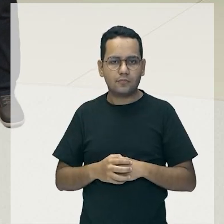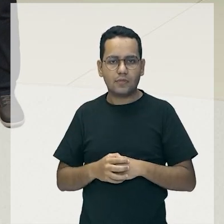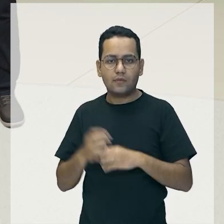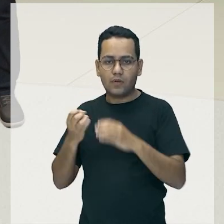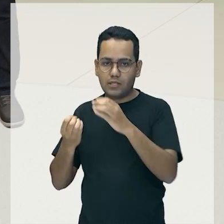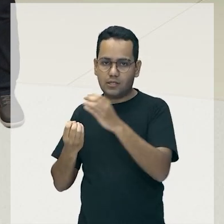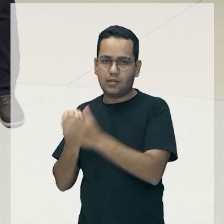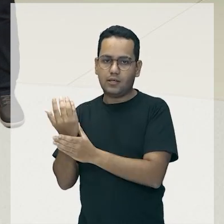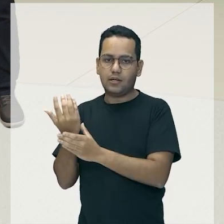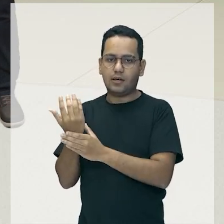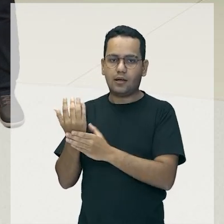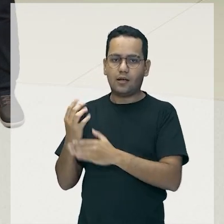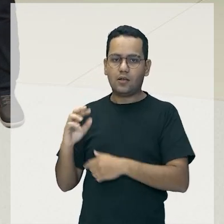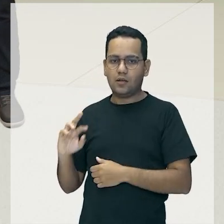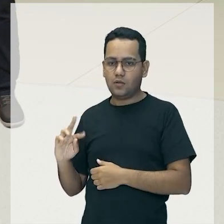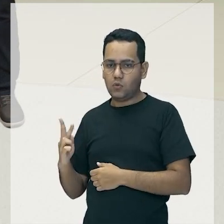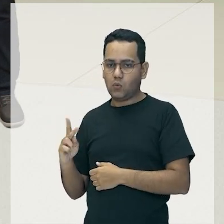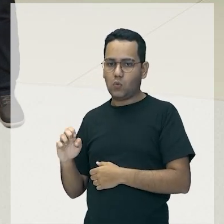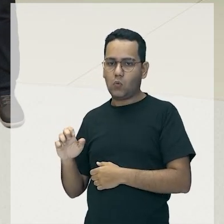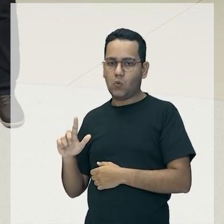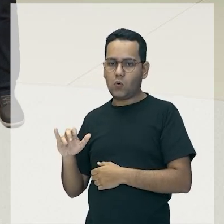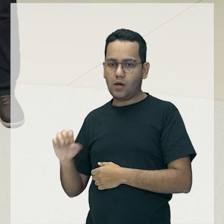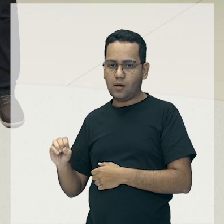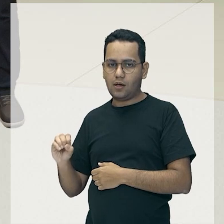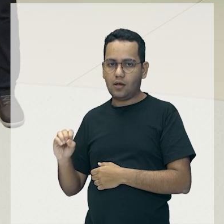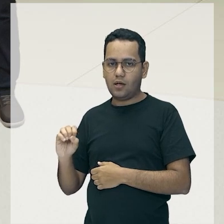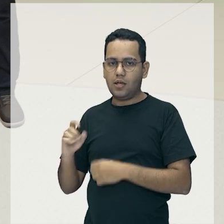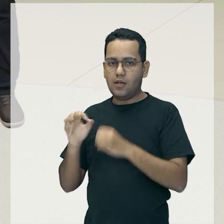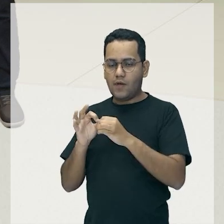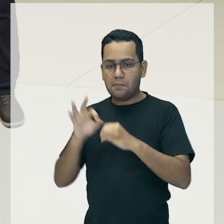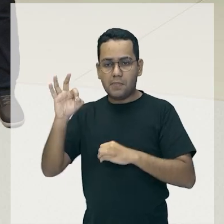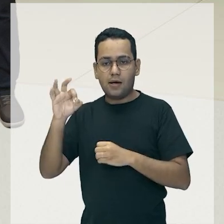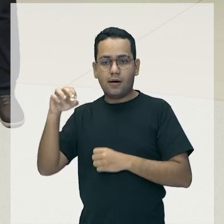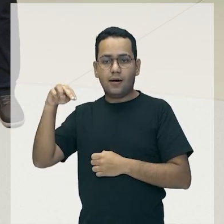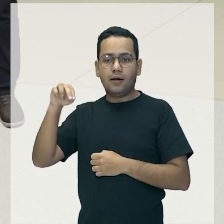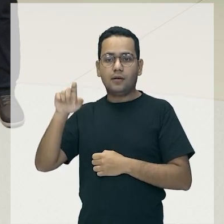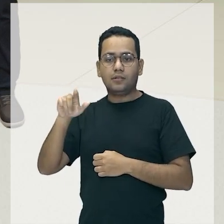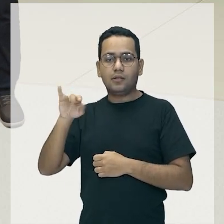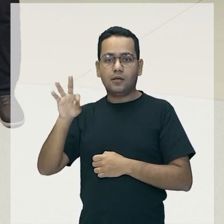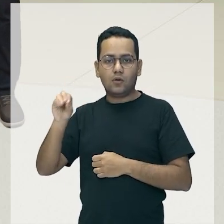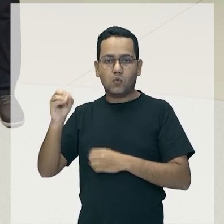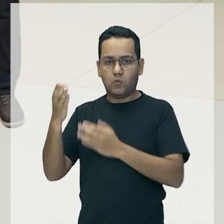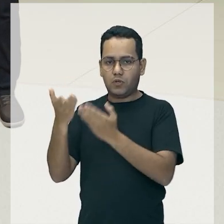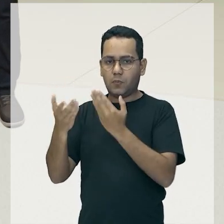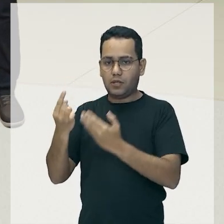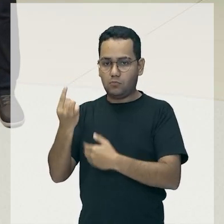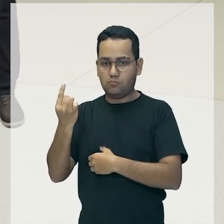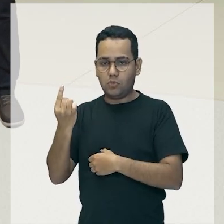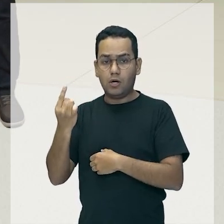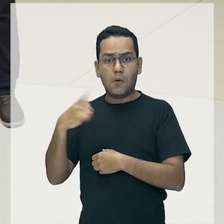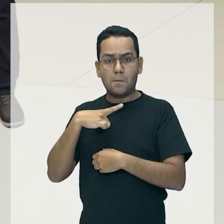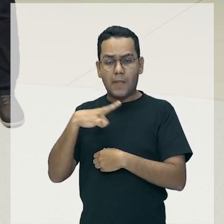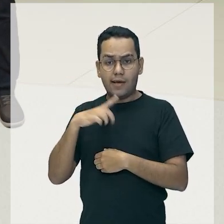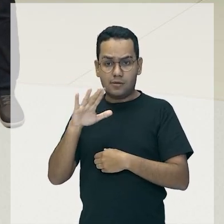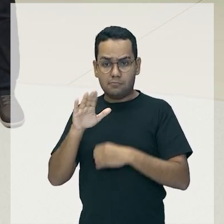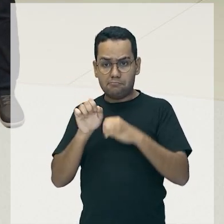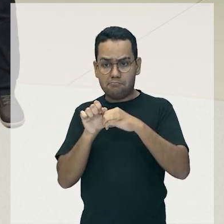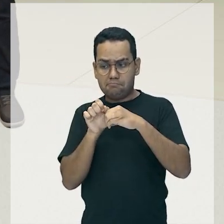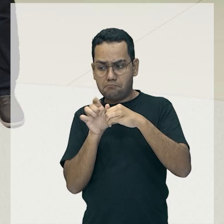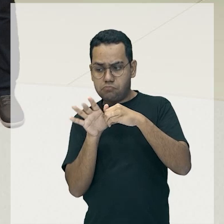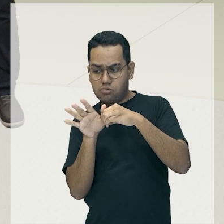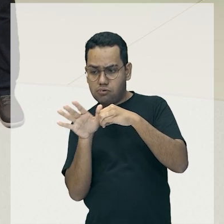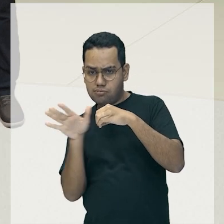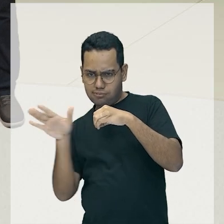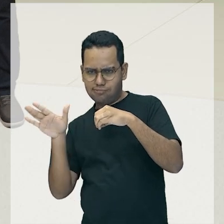hélio, eu vou ter uma liberação de um nêutron e vou ter uma liberação de uma quantidade enorme de energia. Essa quantidade